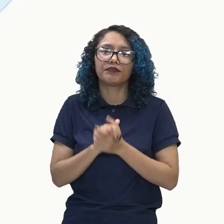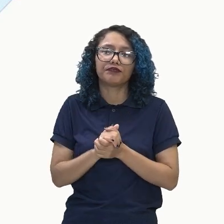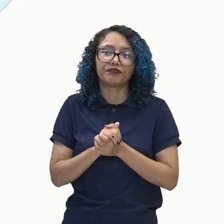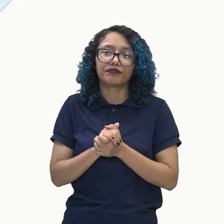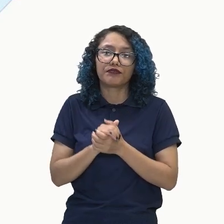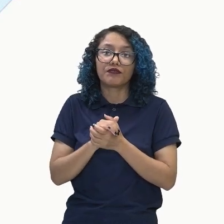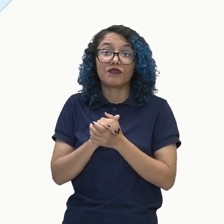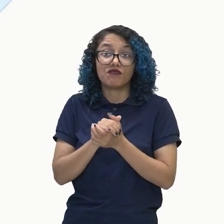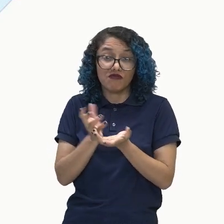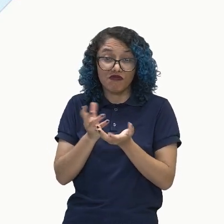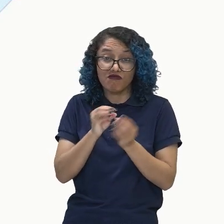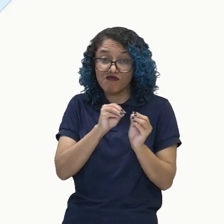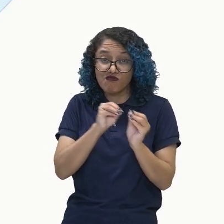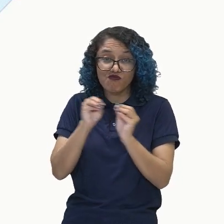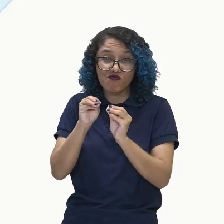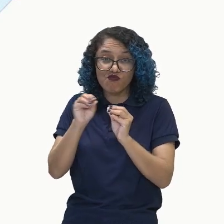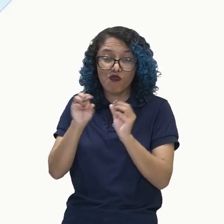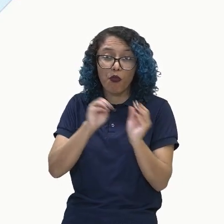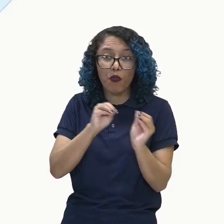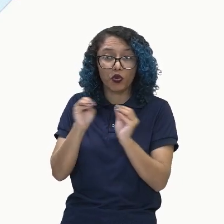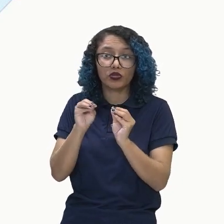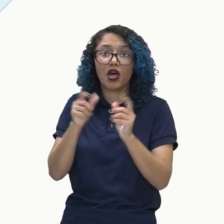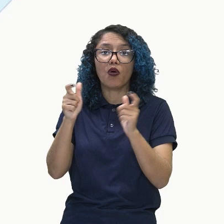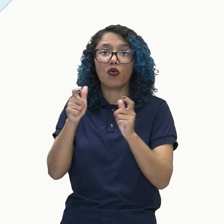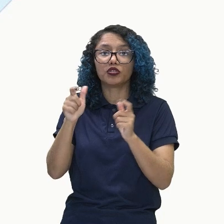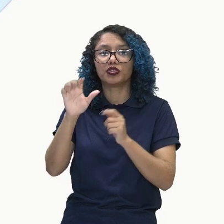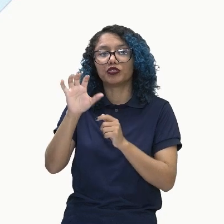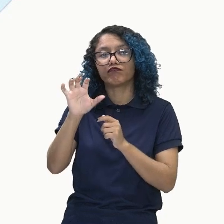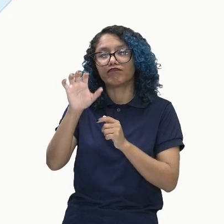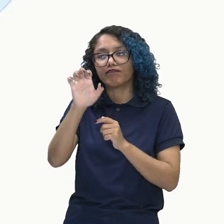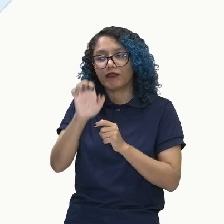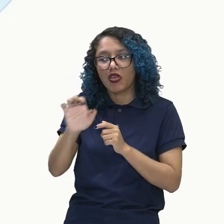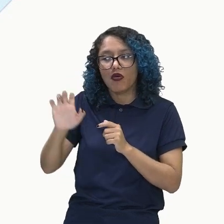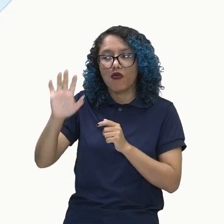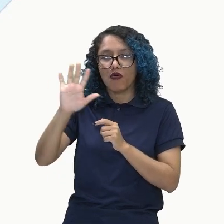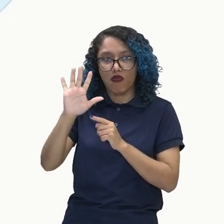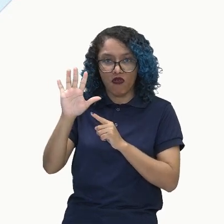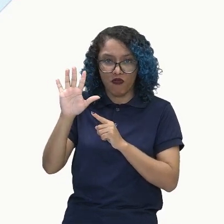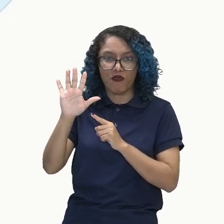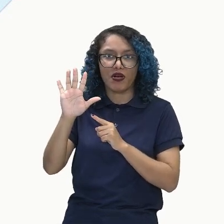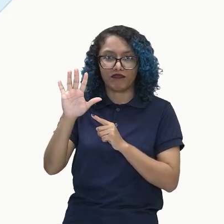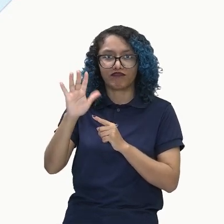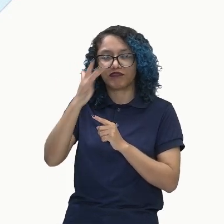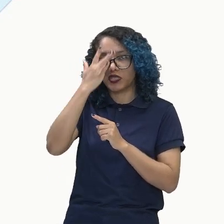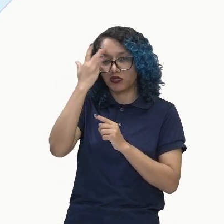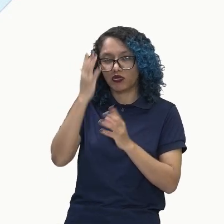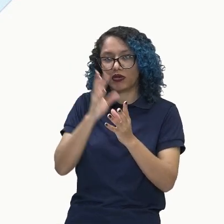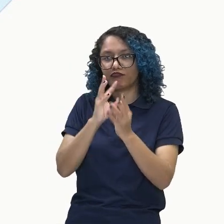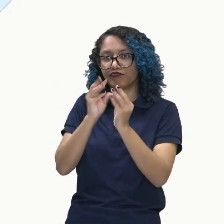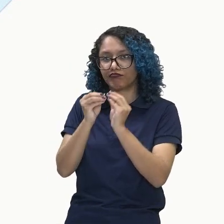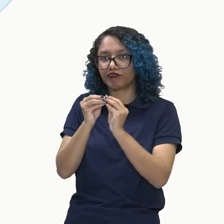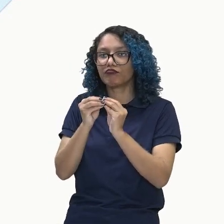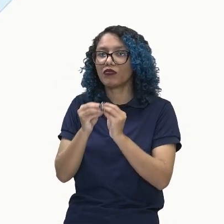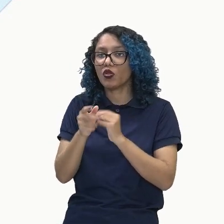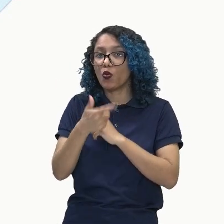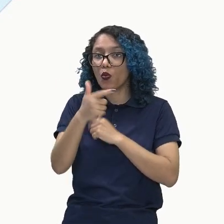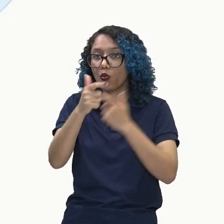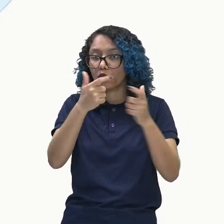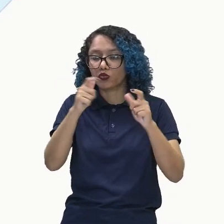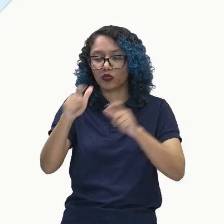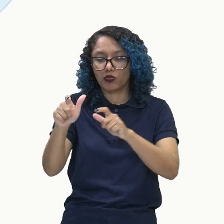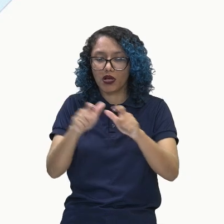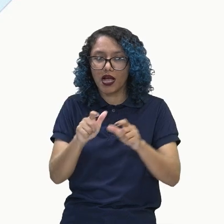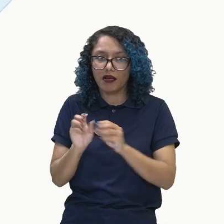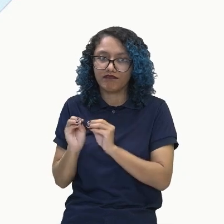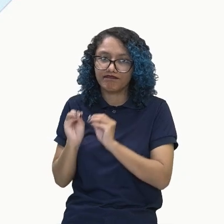o continente europeu, né? Então são pessoas refugiadas que acabam saindo, indo para outros lugares. Olha aqui